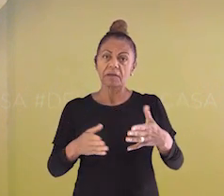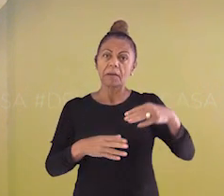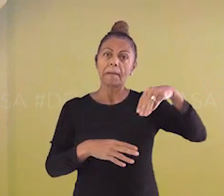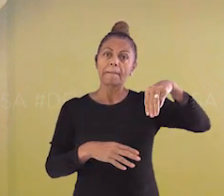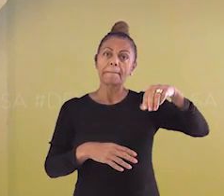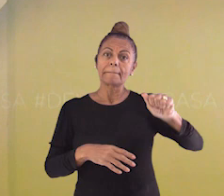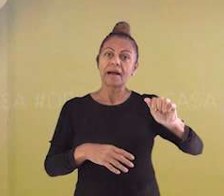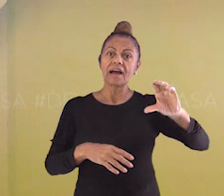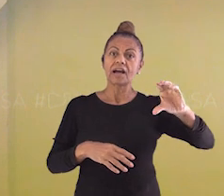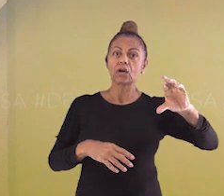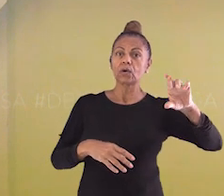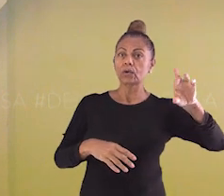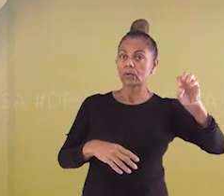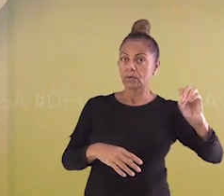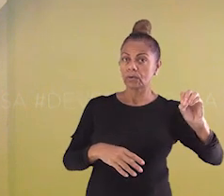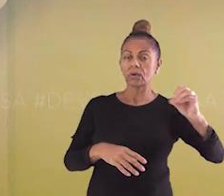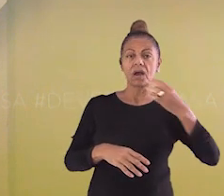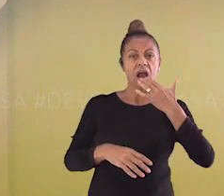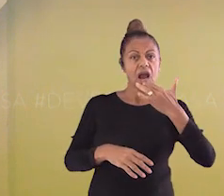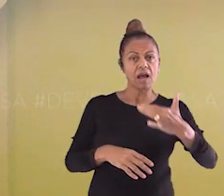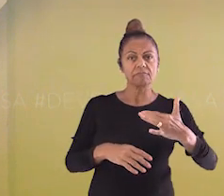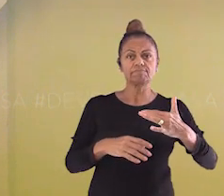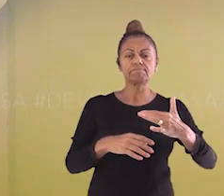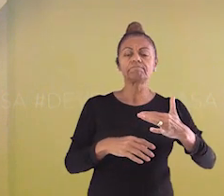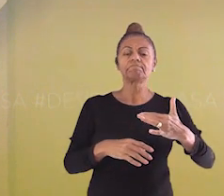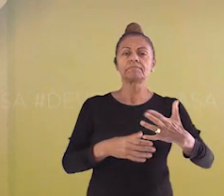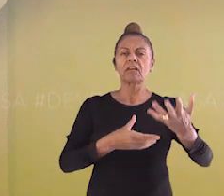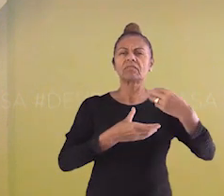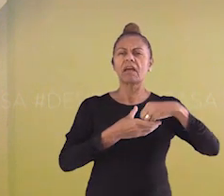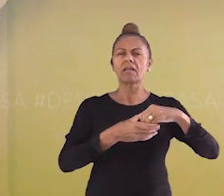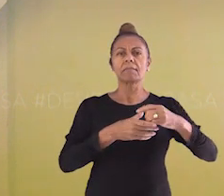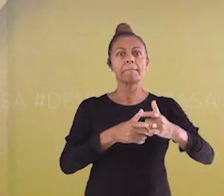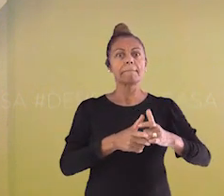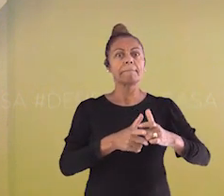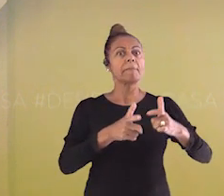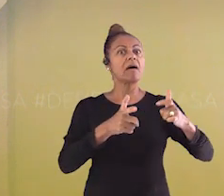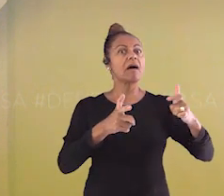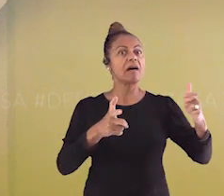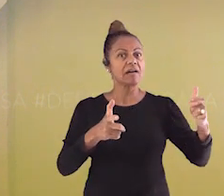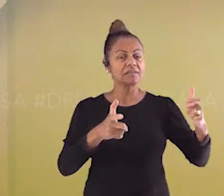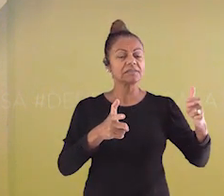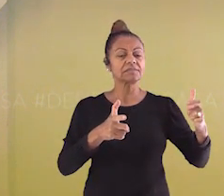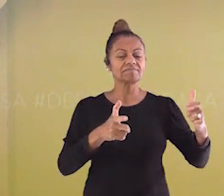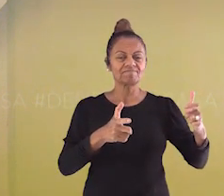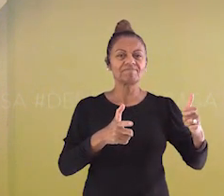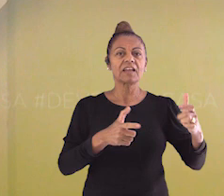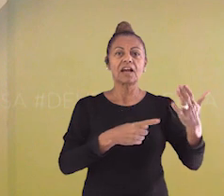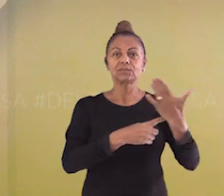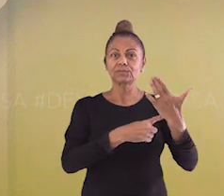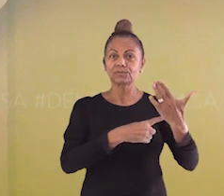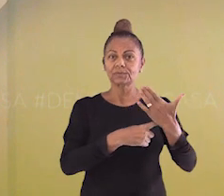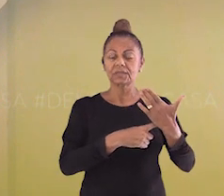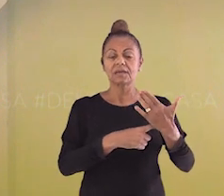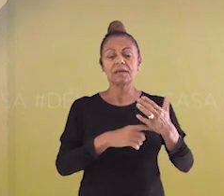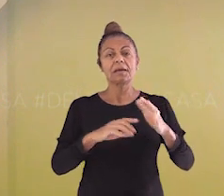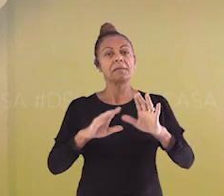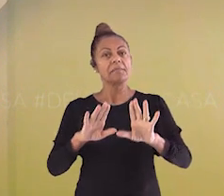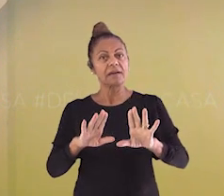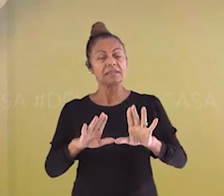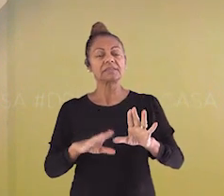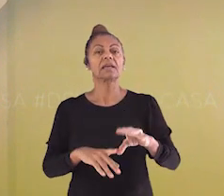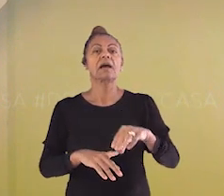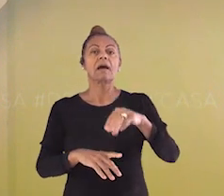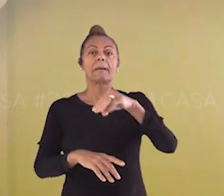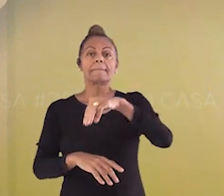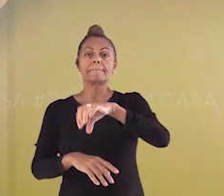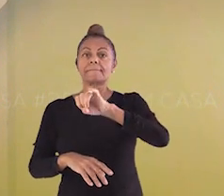quantidade, tá? Eles são abundantes nos alimentos onde eles se encontram. Já os micronutrientes, eles são necessários em menor